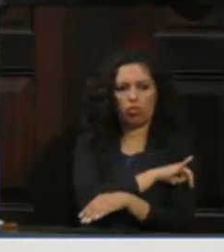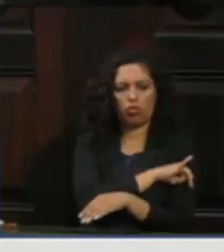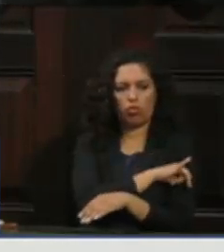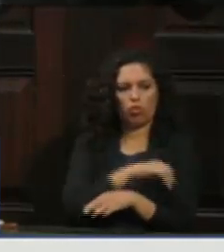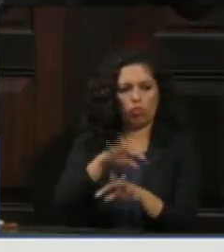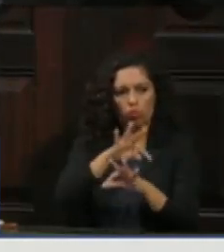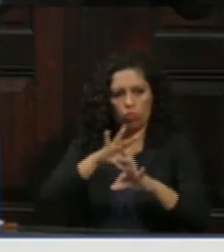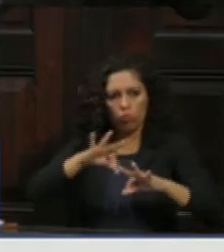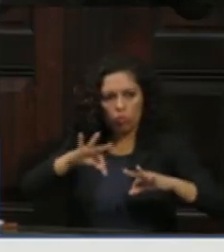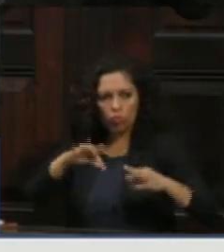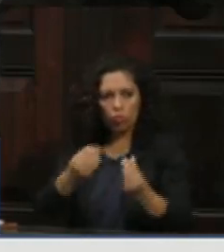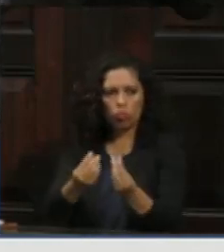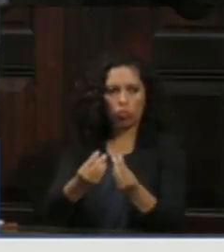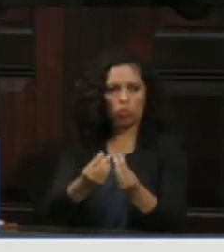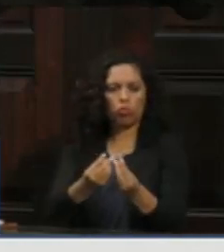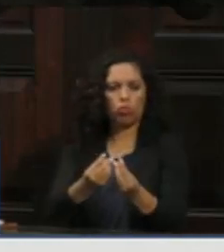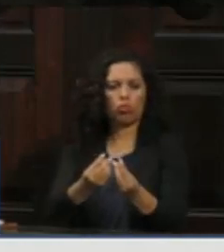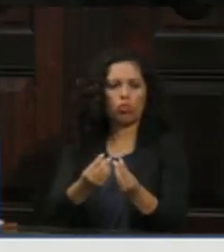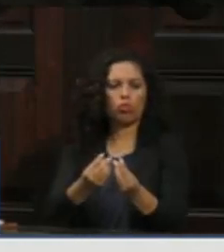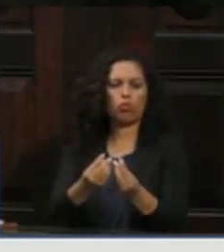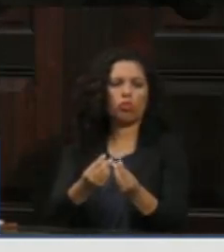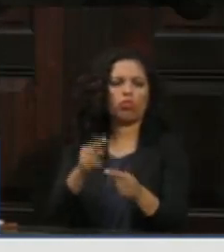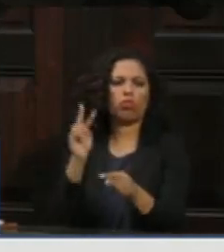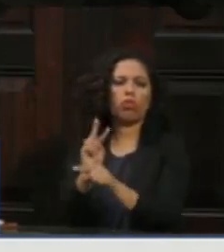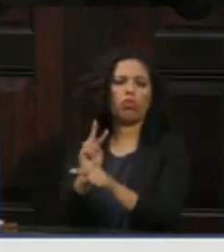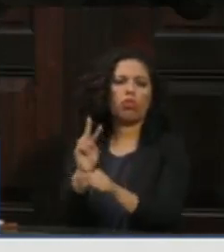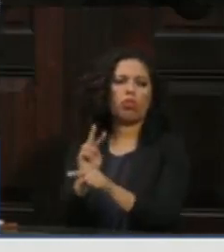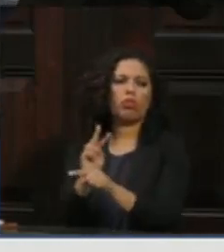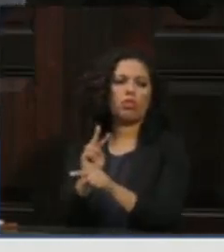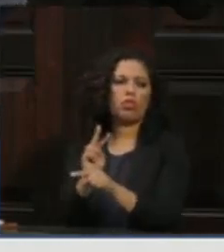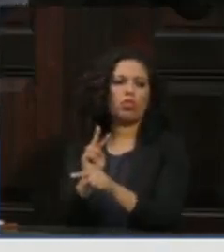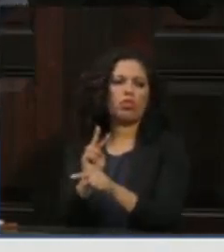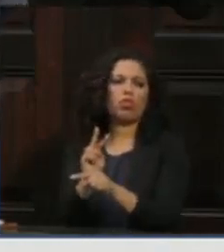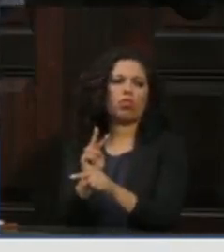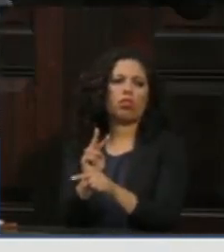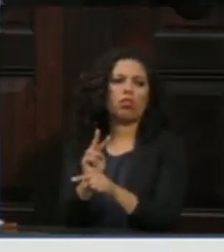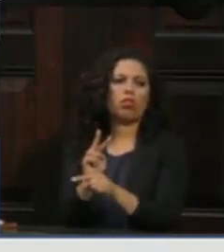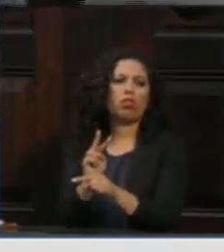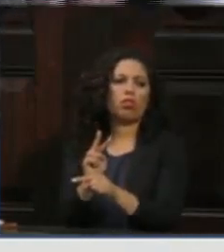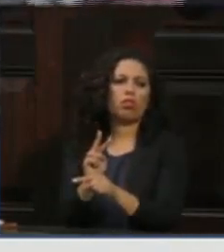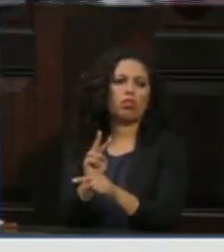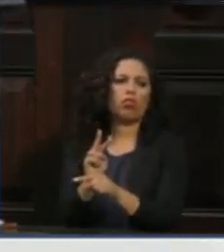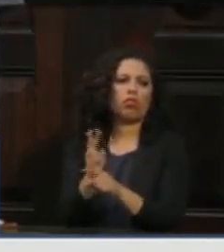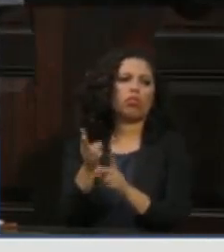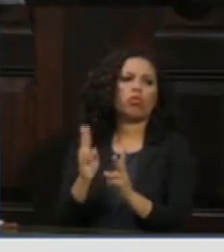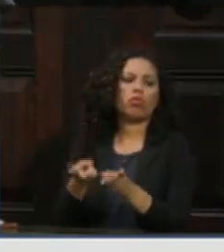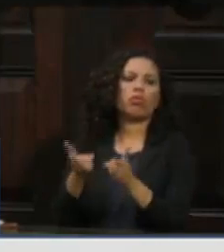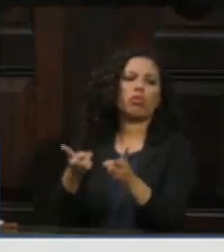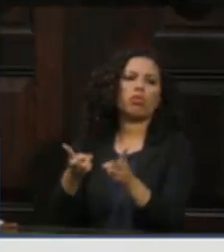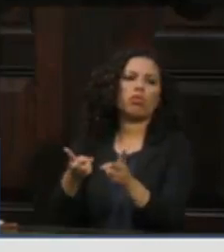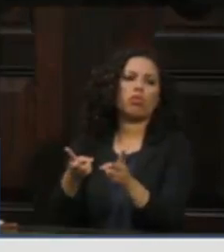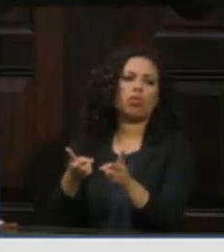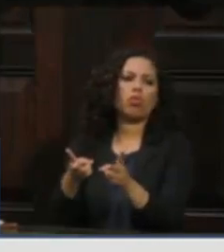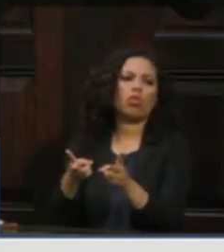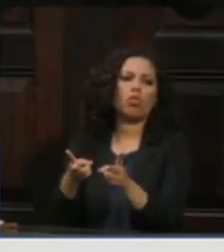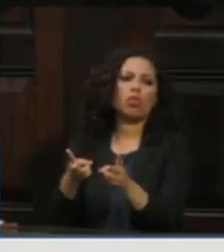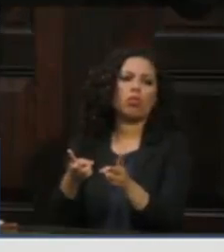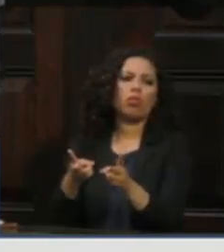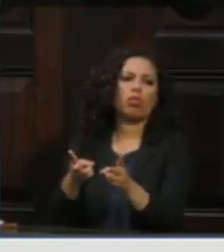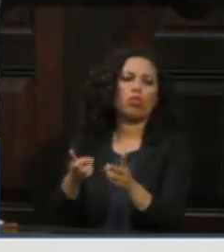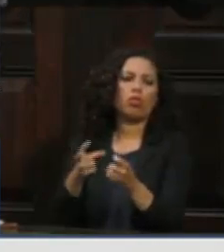relacionava entre os seus integrantes a representação dos servidores do quadro permanente da